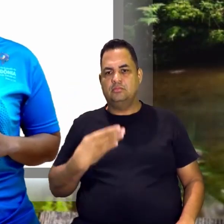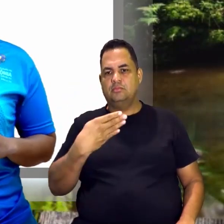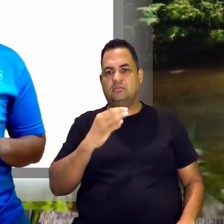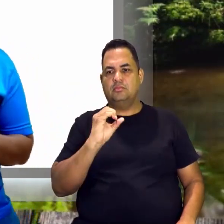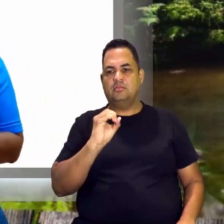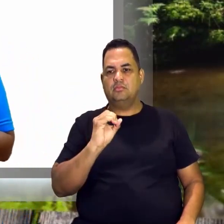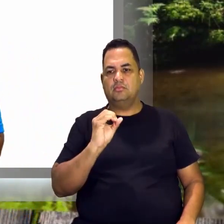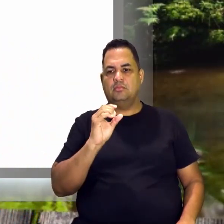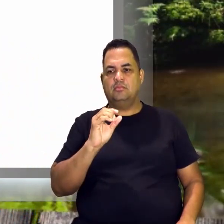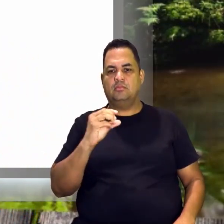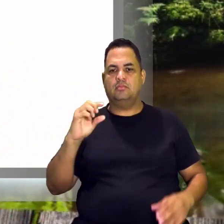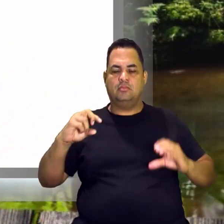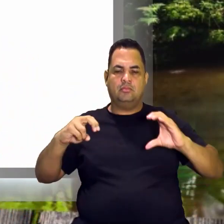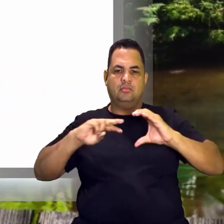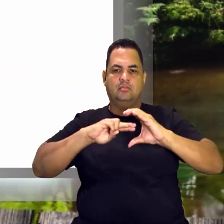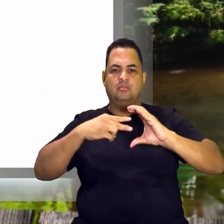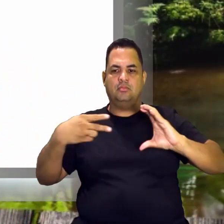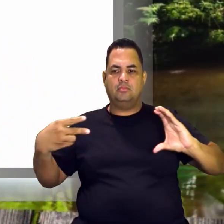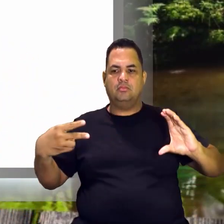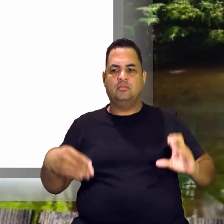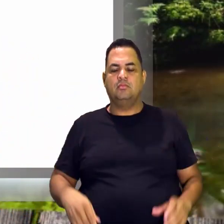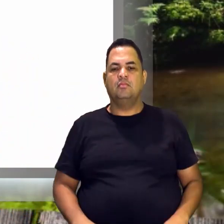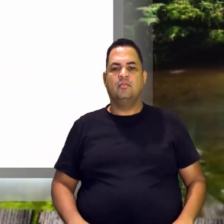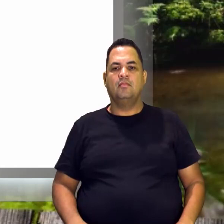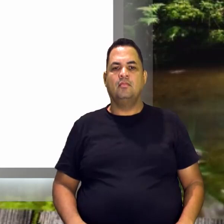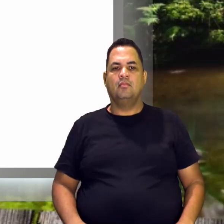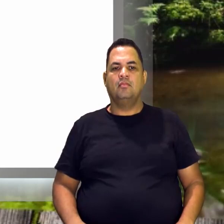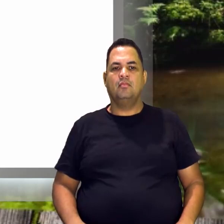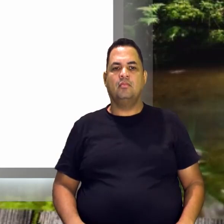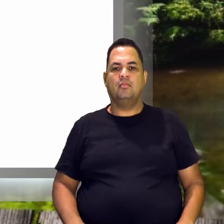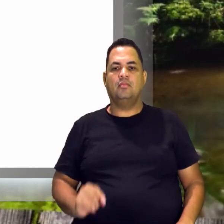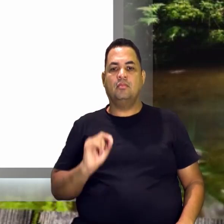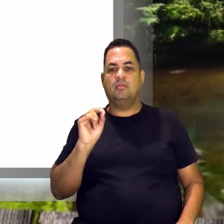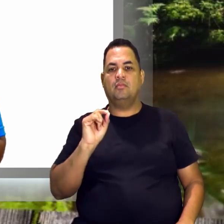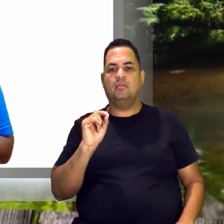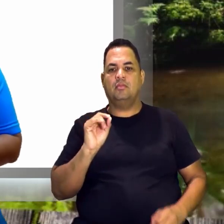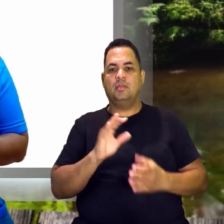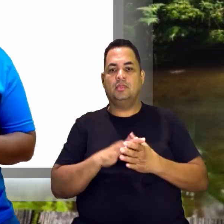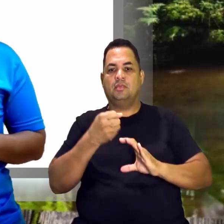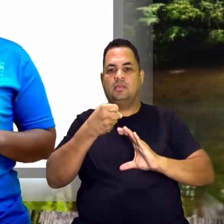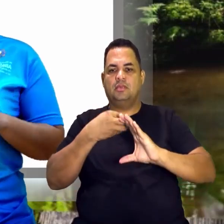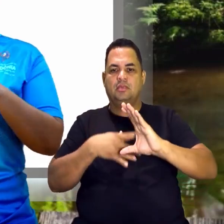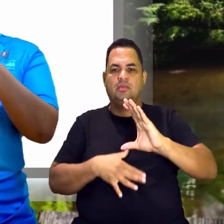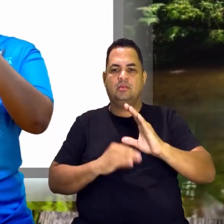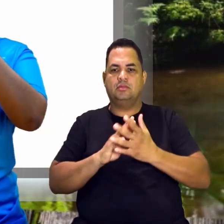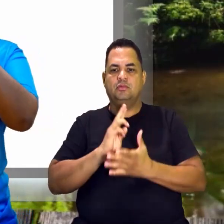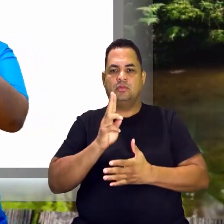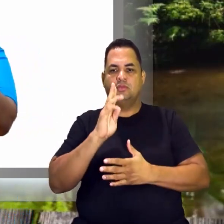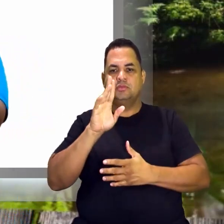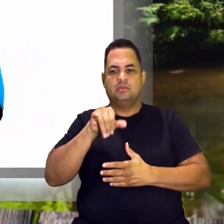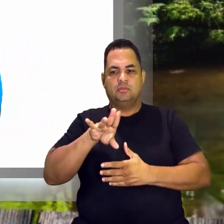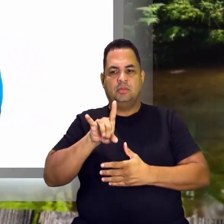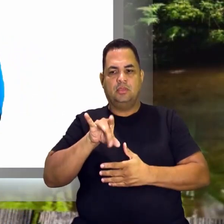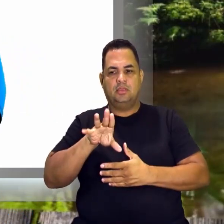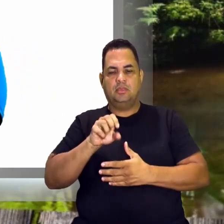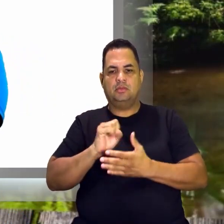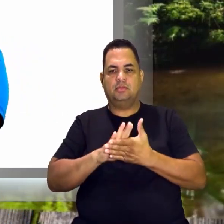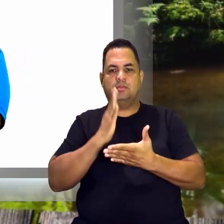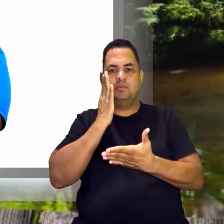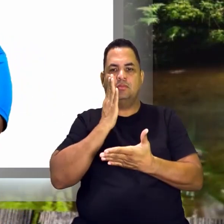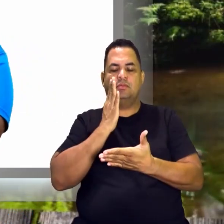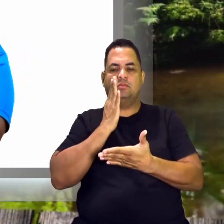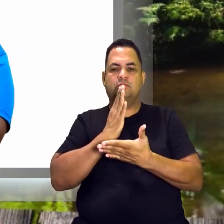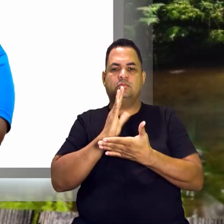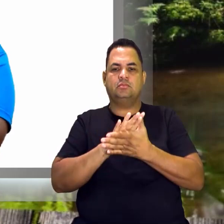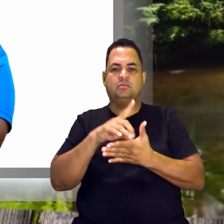40 cromossomos. Essa é a função do processo de meiose. Fazer com que haja